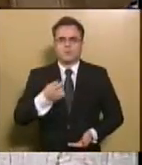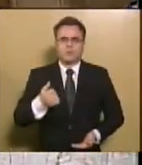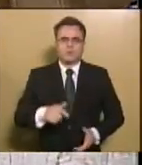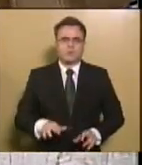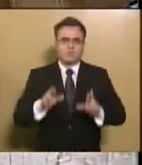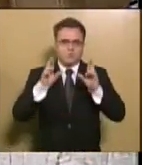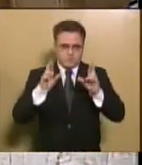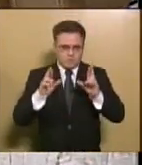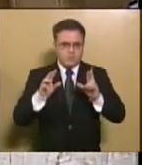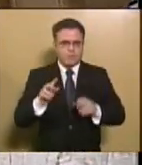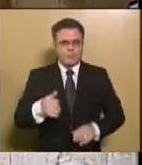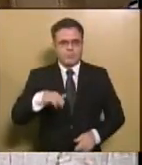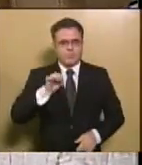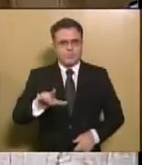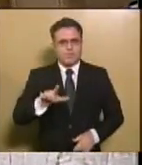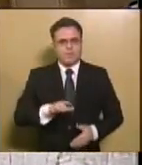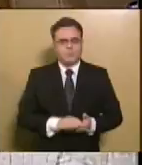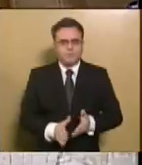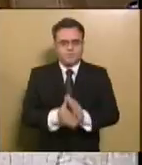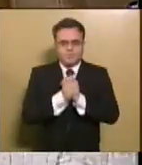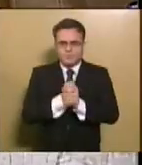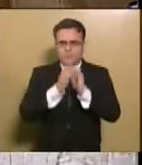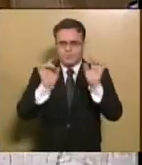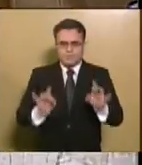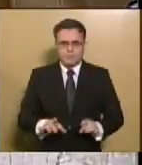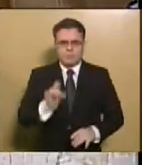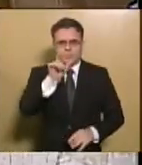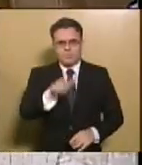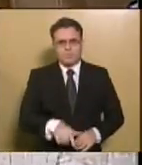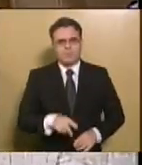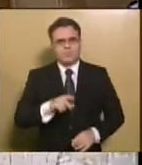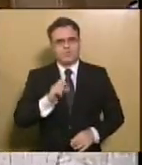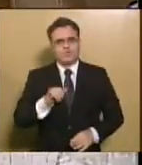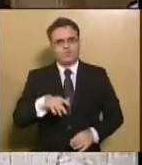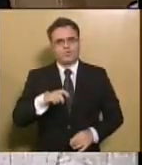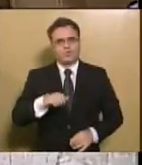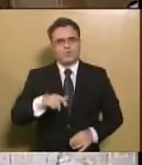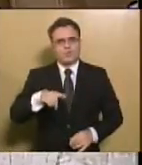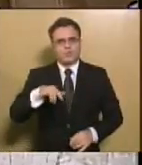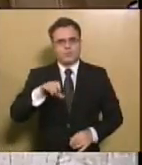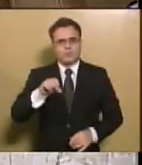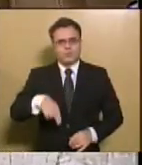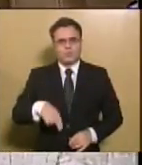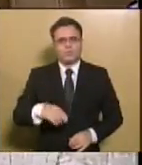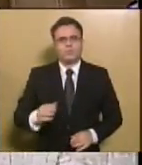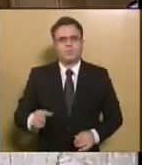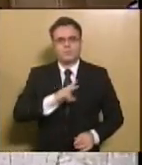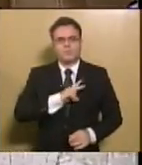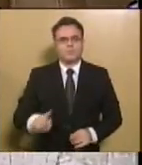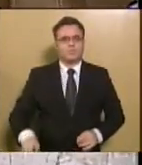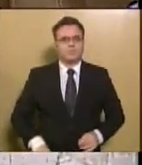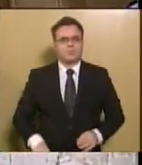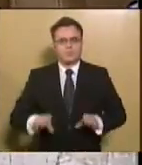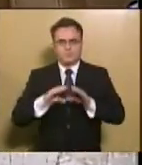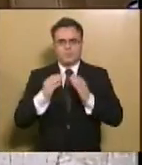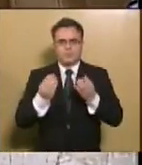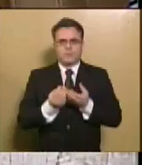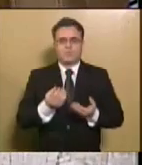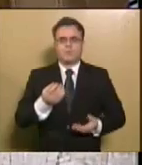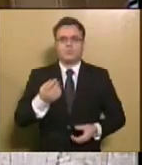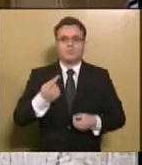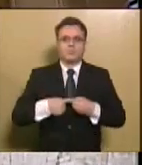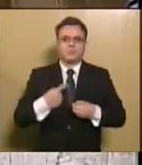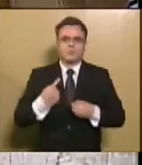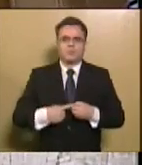Marinho, congratulações. A vossa excelência Jalisson Alves da Invenção, vereador da Câmara Municipal de Malhador,